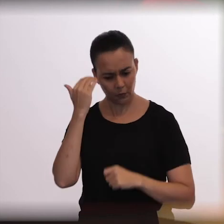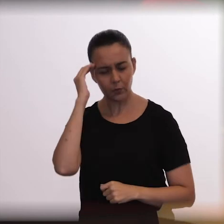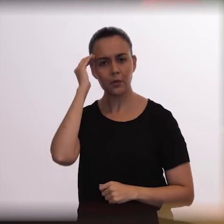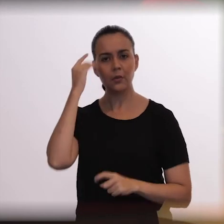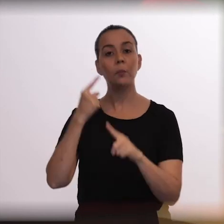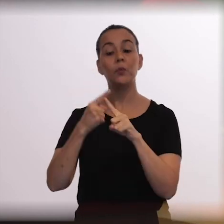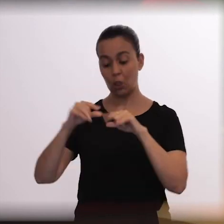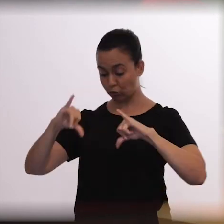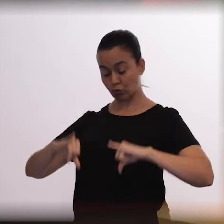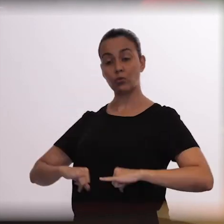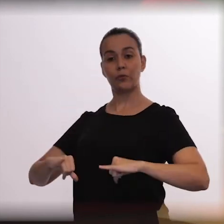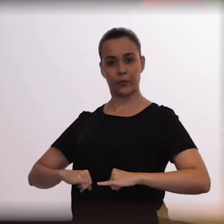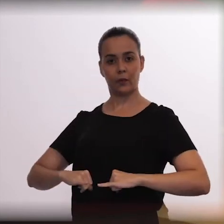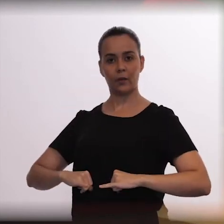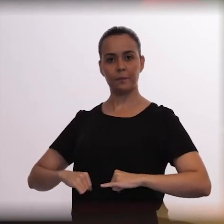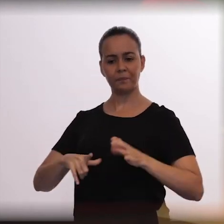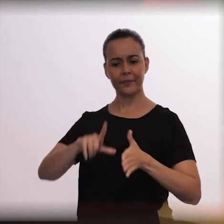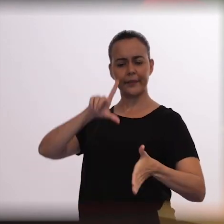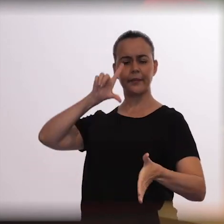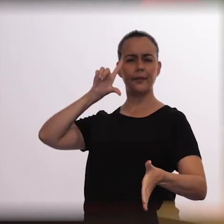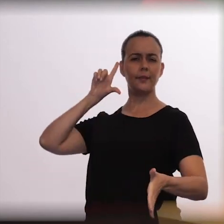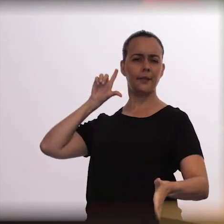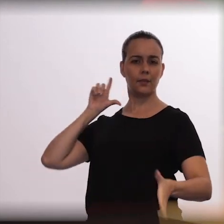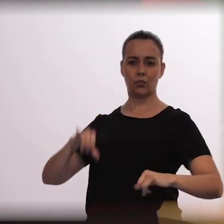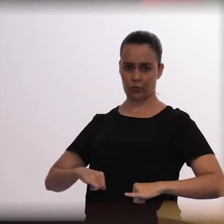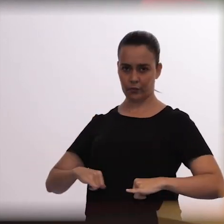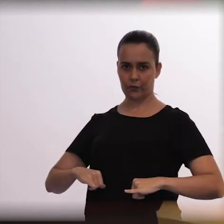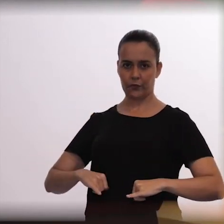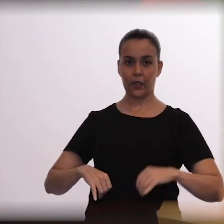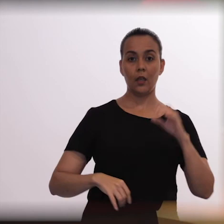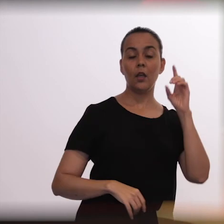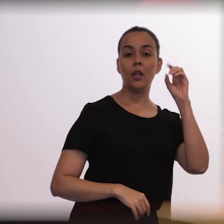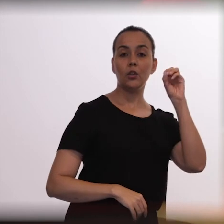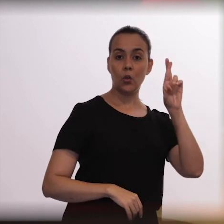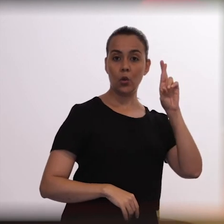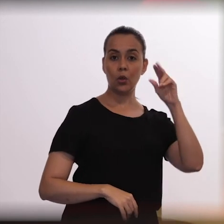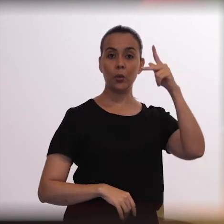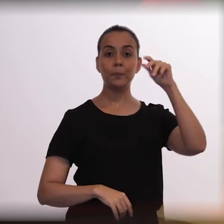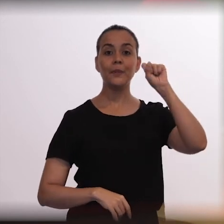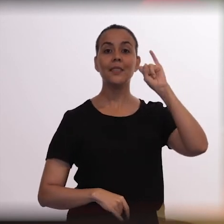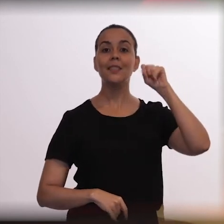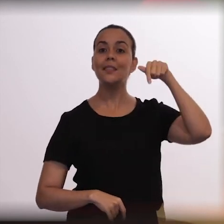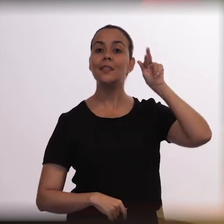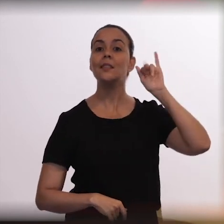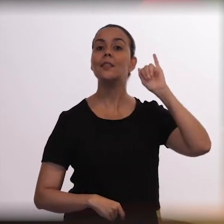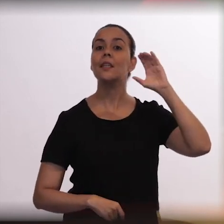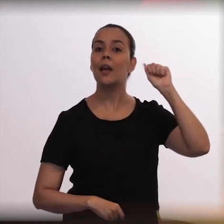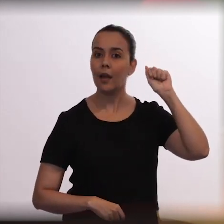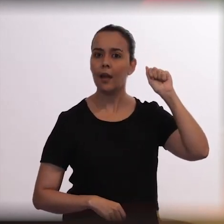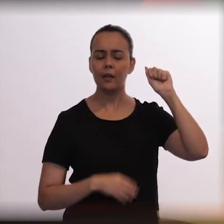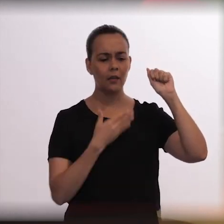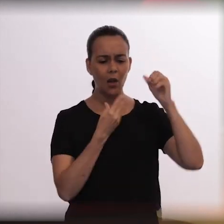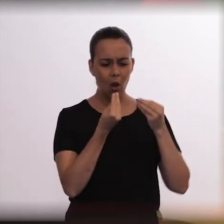Antes do sofrimento vem um mal-estar que a gente vai chamar agora de dor psíquica. E quando vem a dor psíquica? Quando eu me